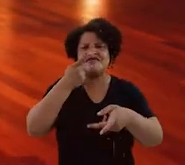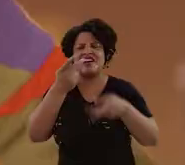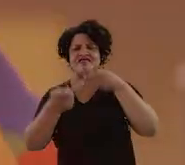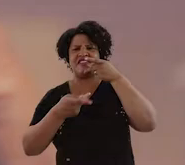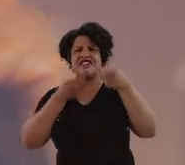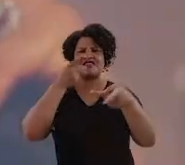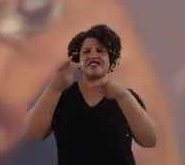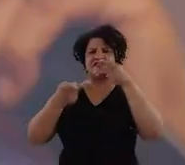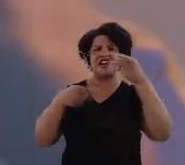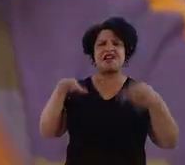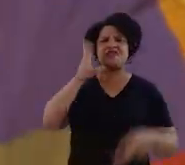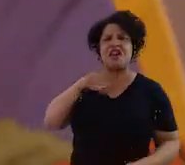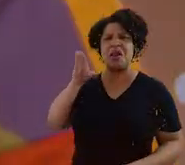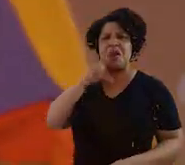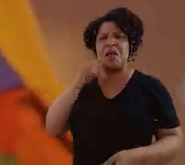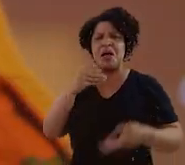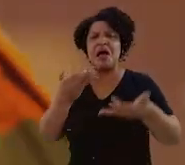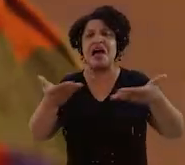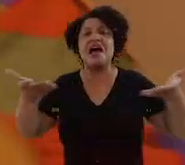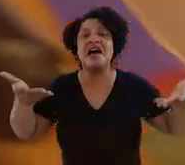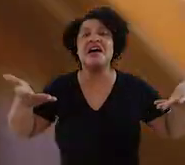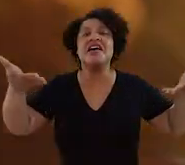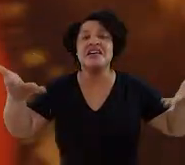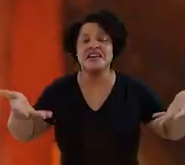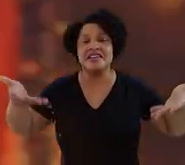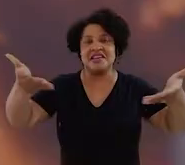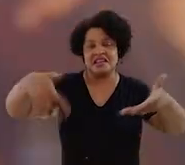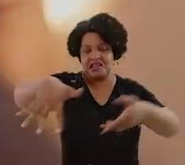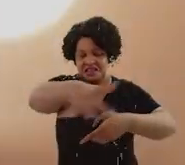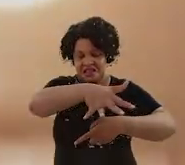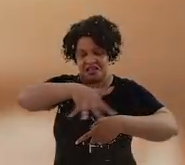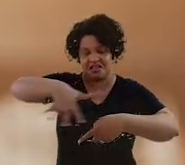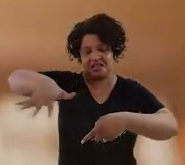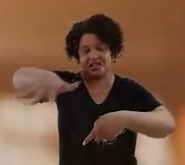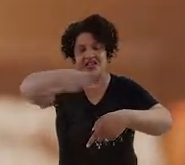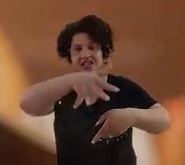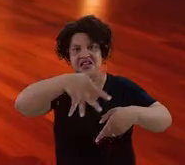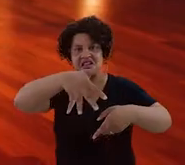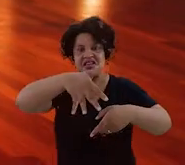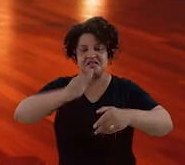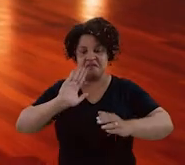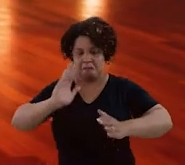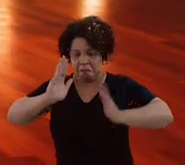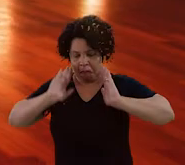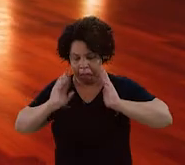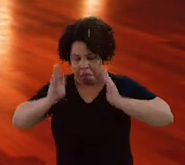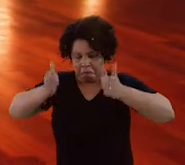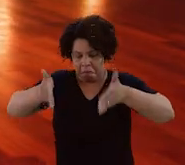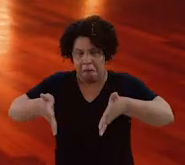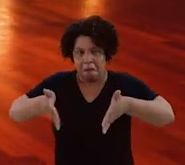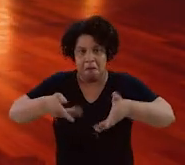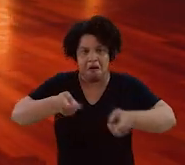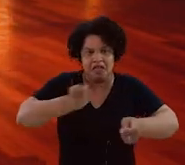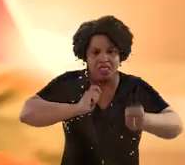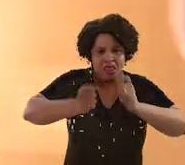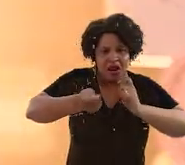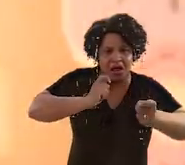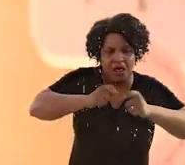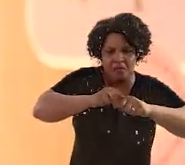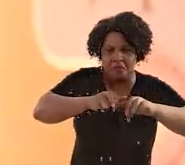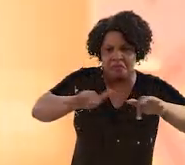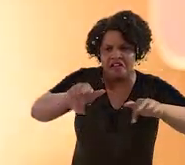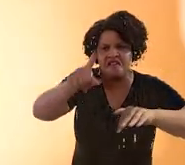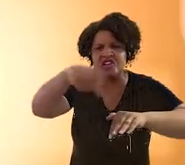fala. Atividade cantar com delas encosta. E vários copos na vala. São drogas.